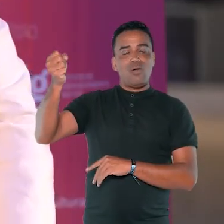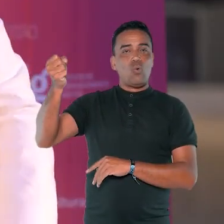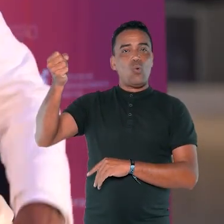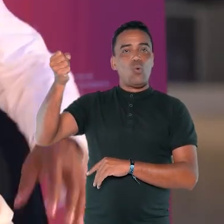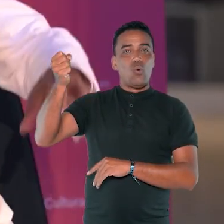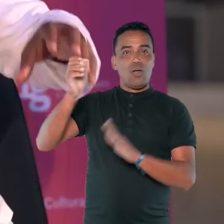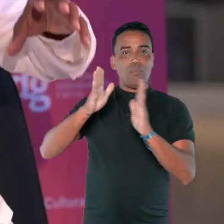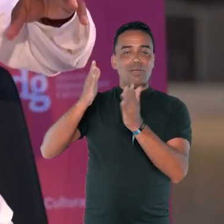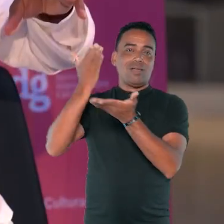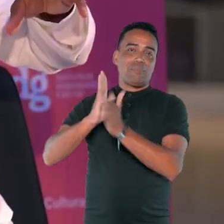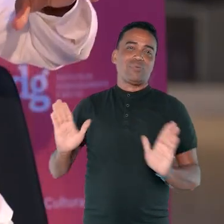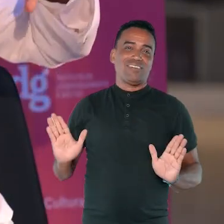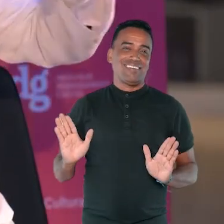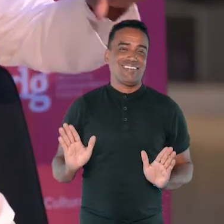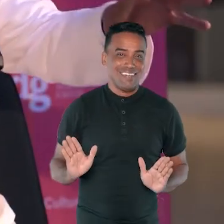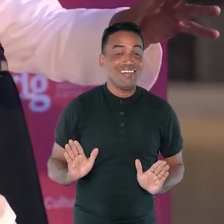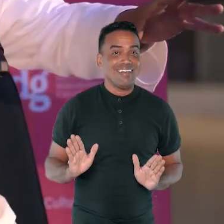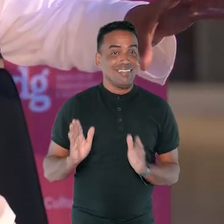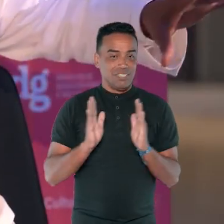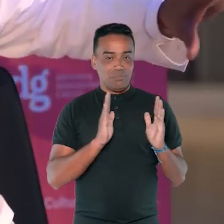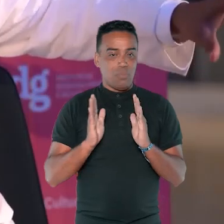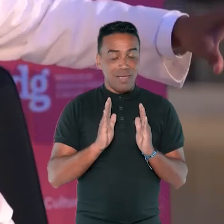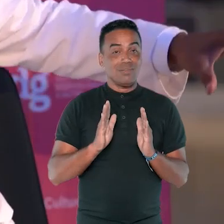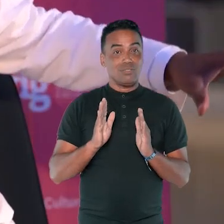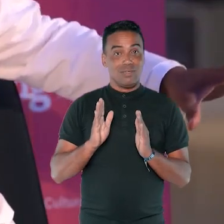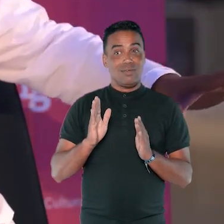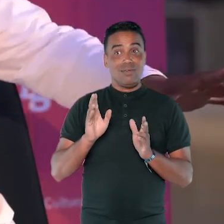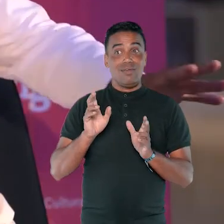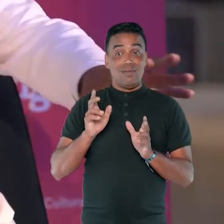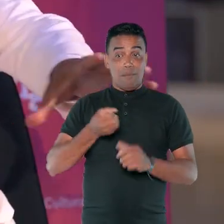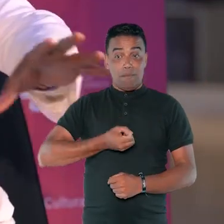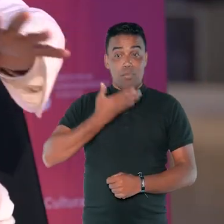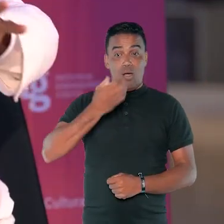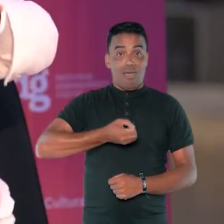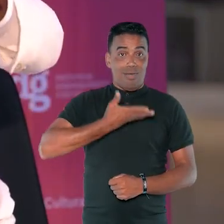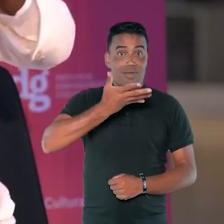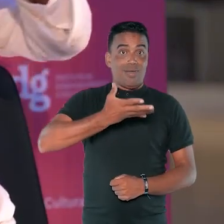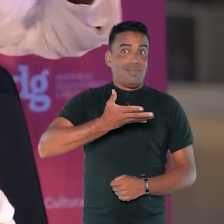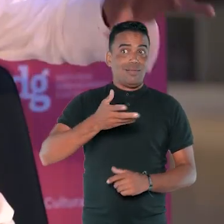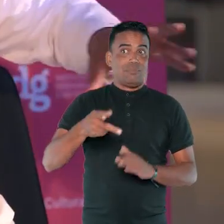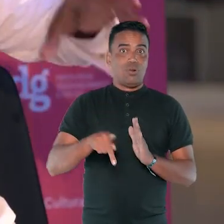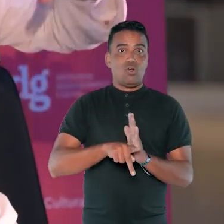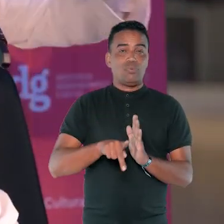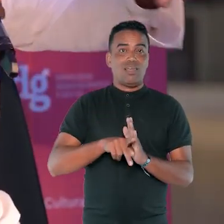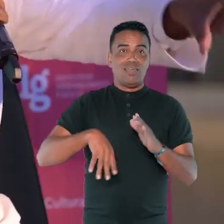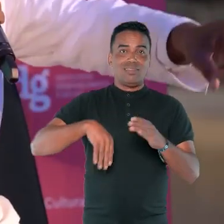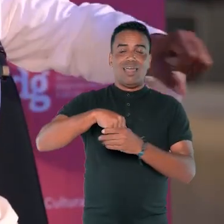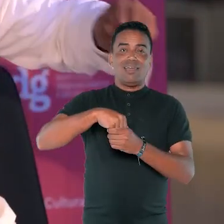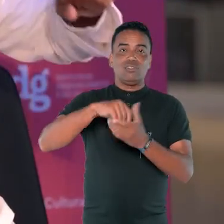né? Então, esse tempo que os poetas passavam pelas redações de jornalismo,